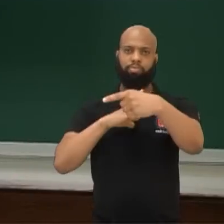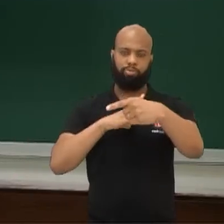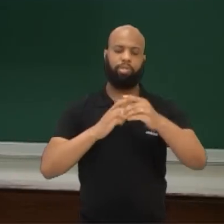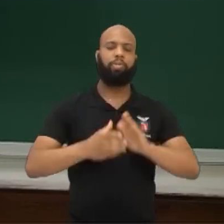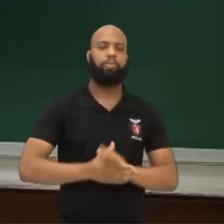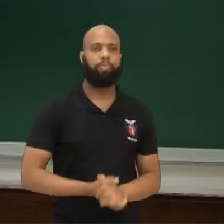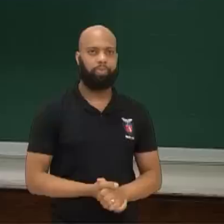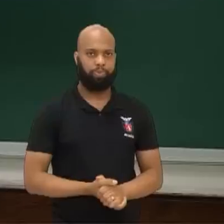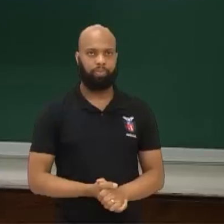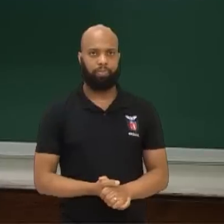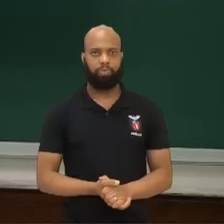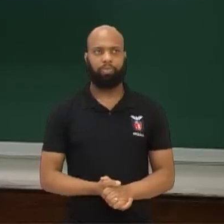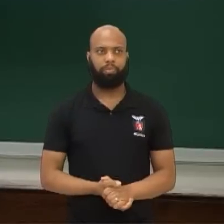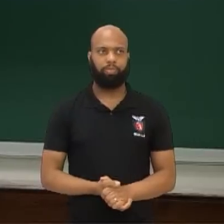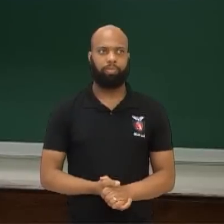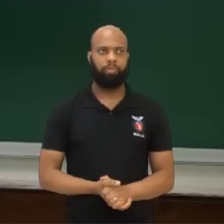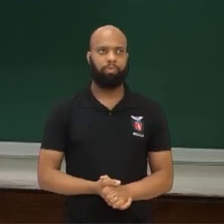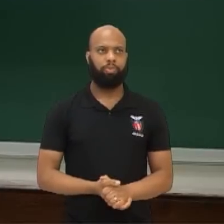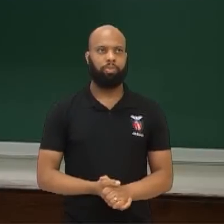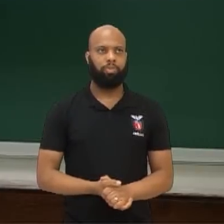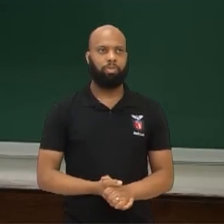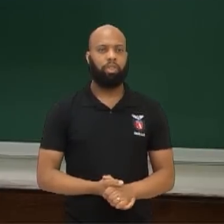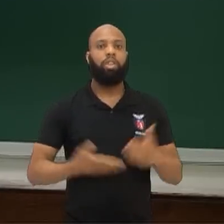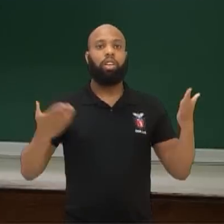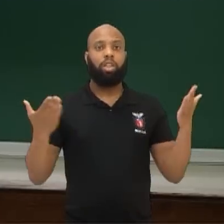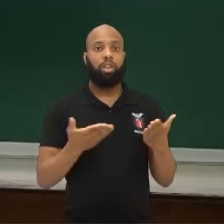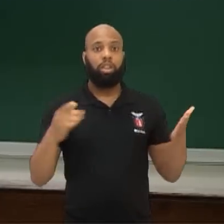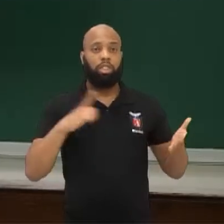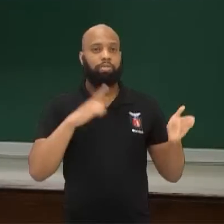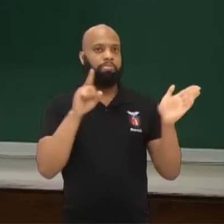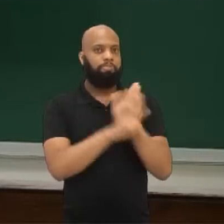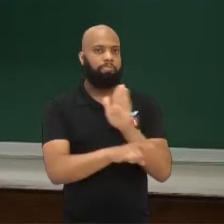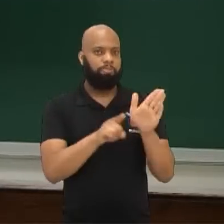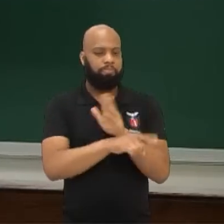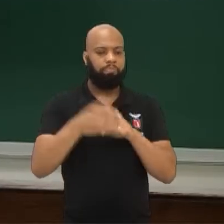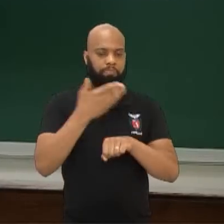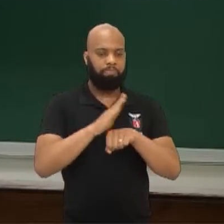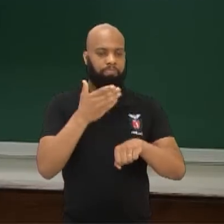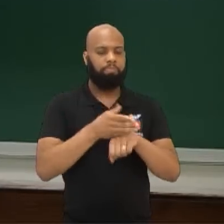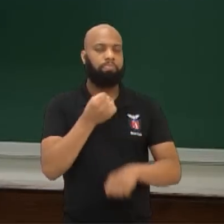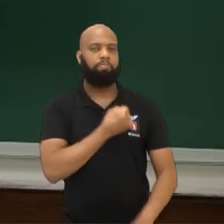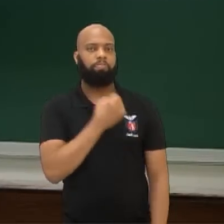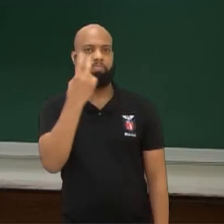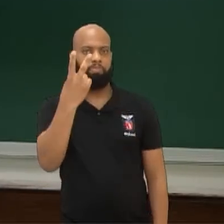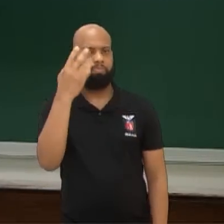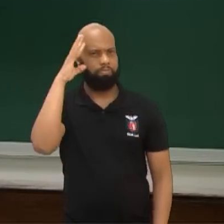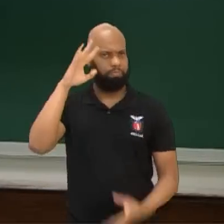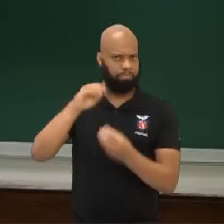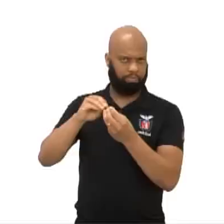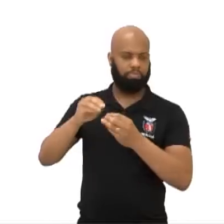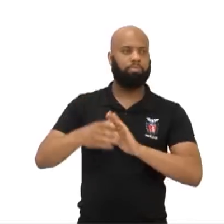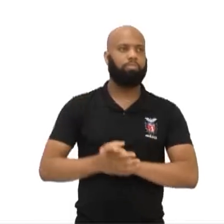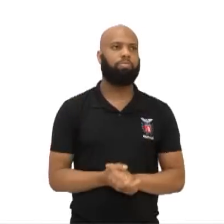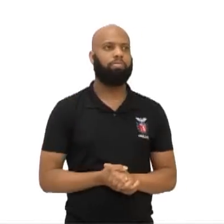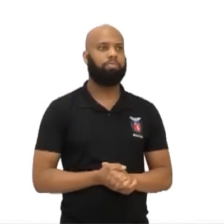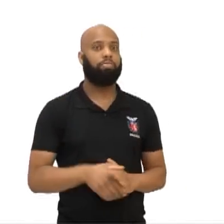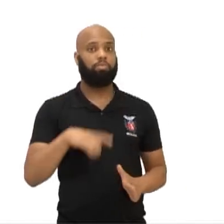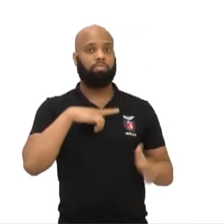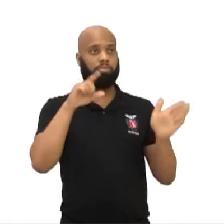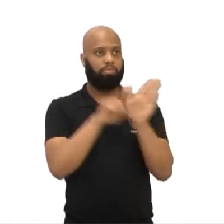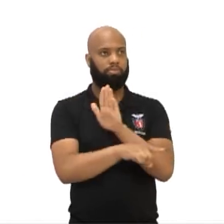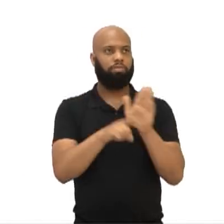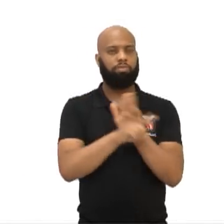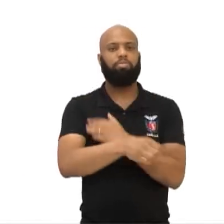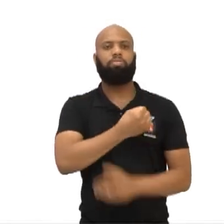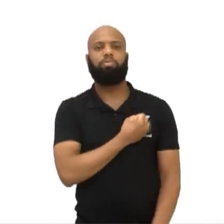as proporções, tá bom? Agora vamos praticar para a gente ver se a gente entendeu. No exercício